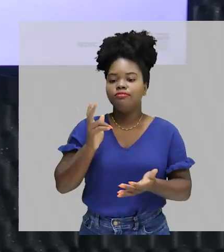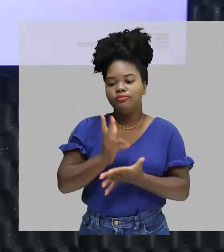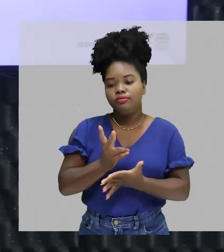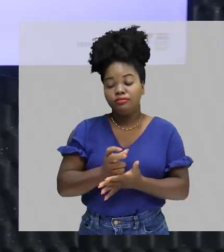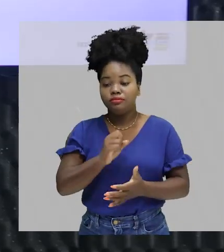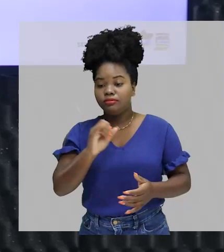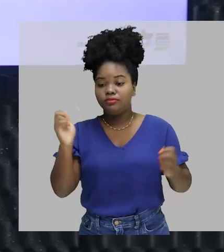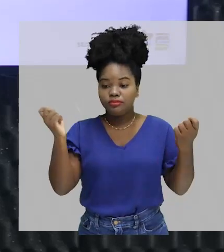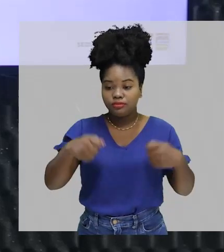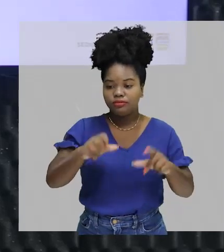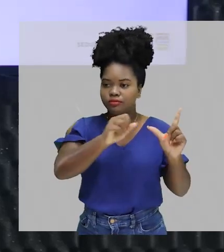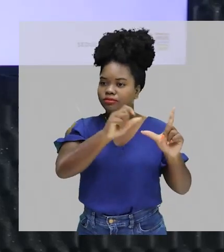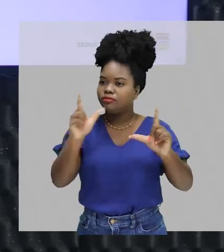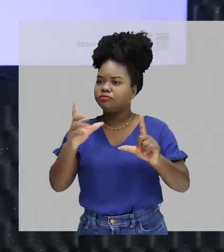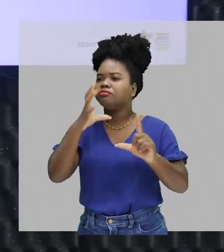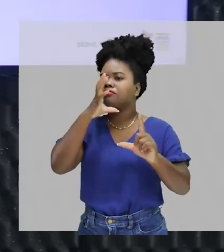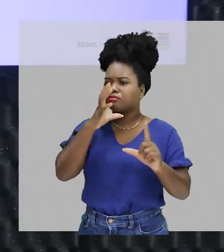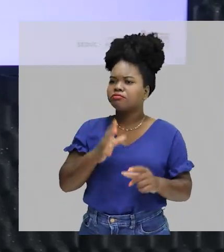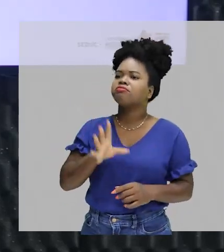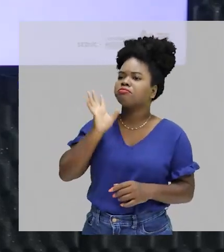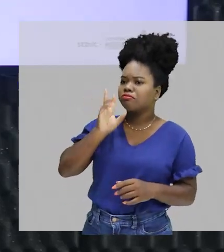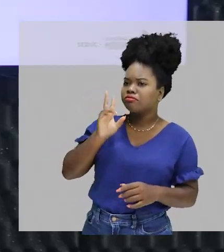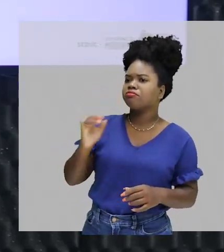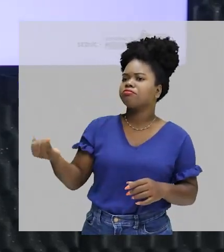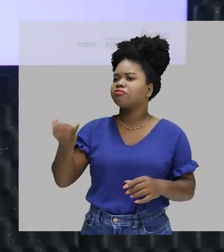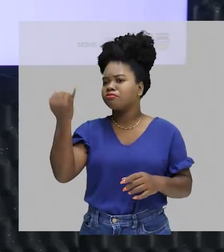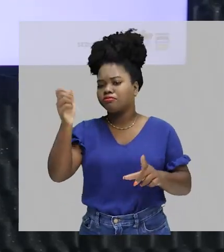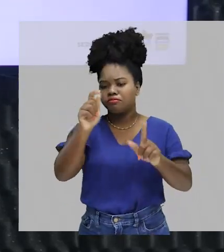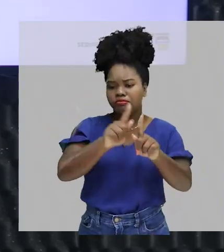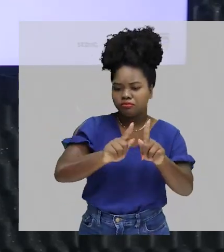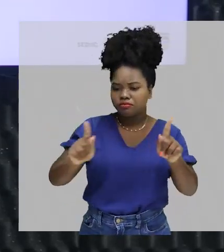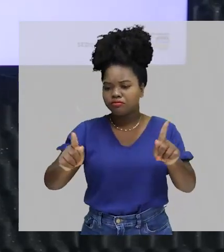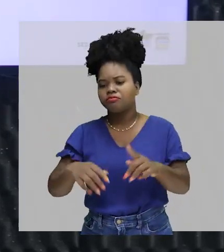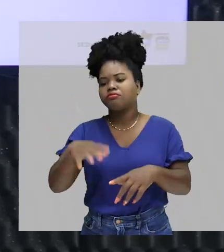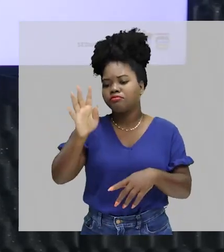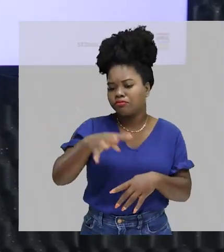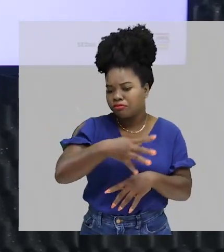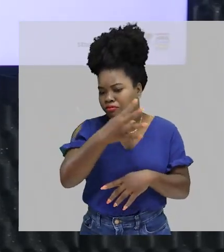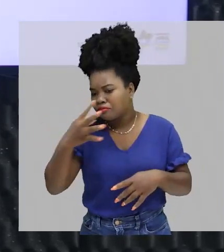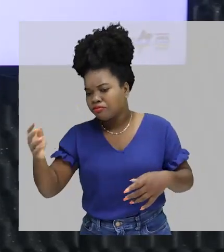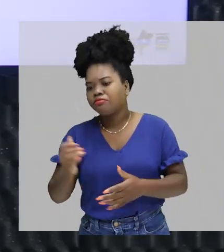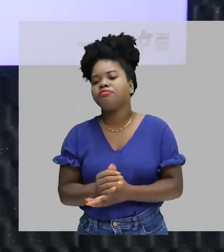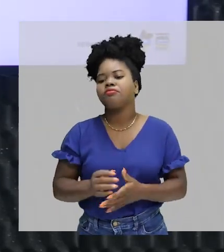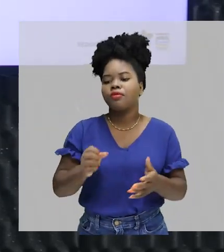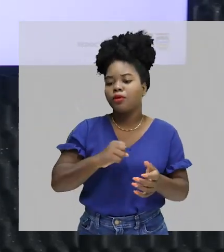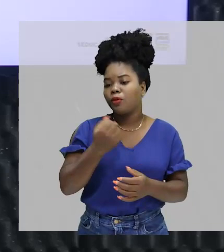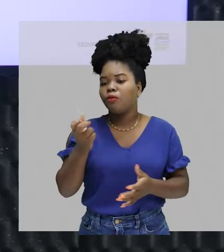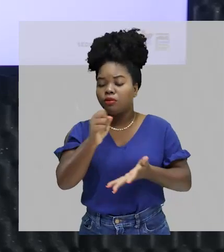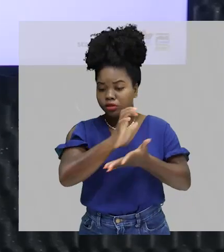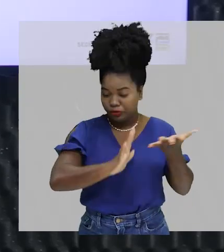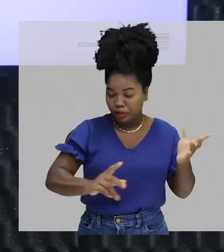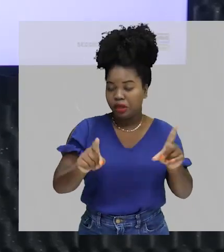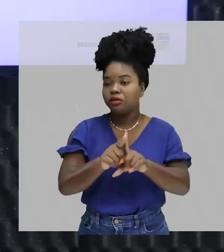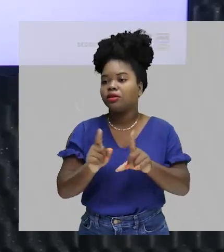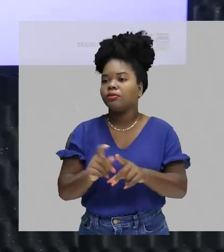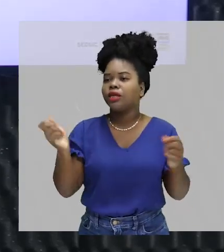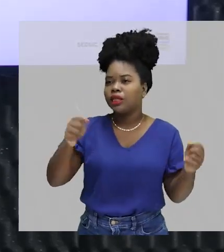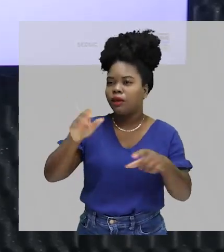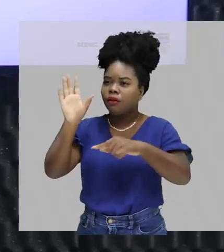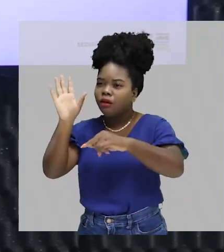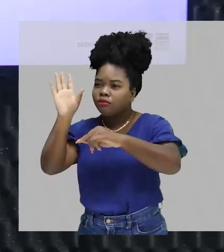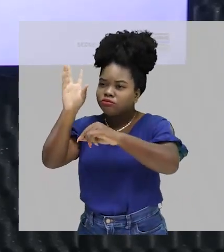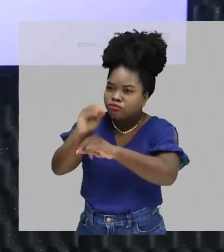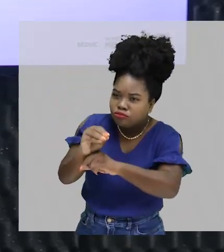print da tela, daquele gráfico, daquela tabela, daquela questão que chamar a sua atenção, certo? Você printa a